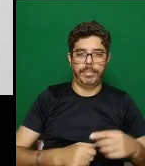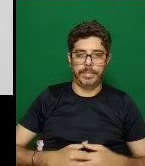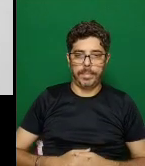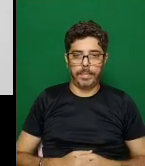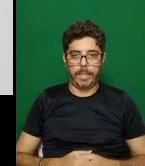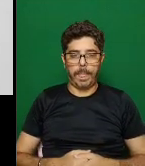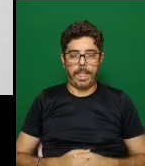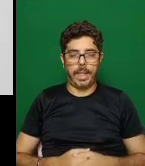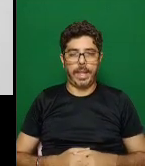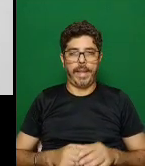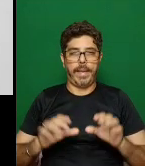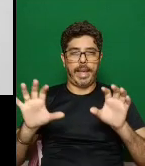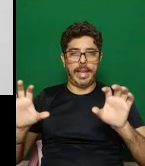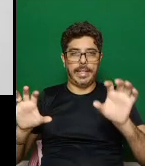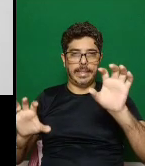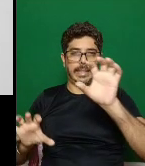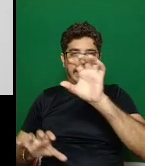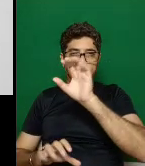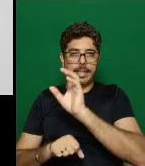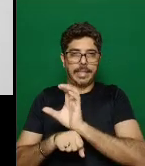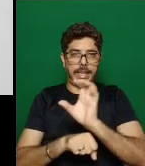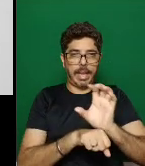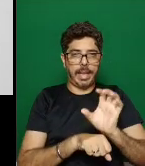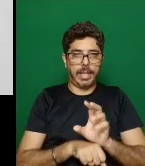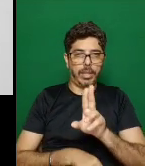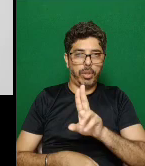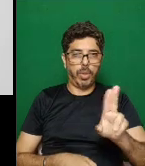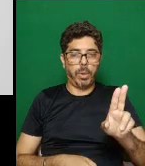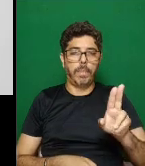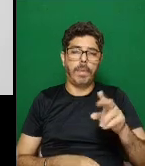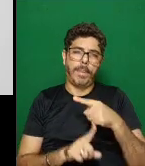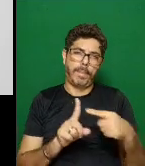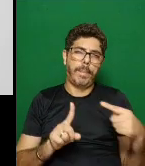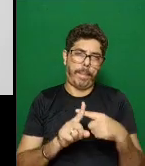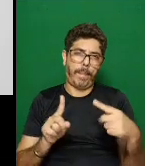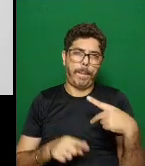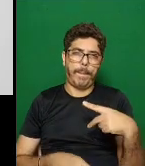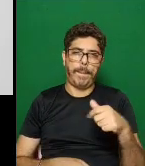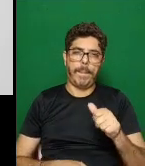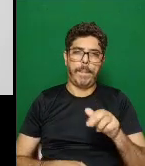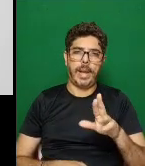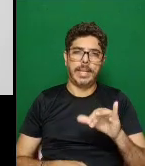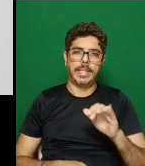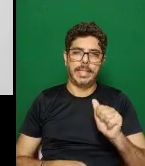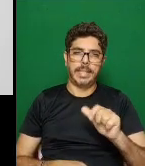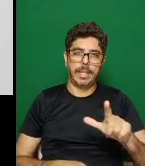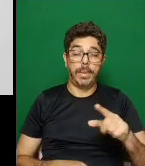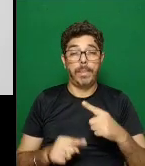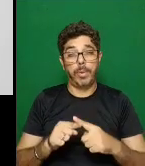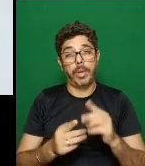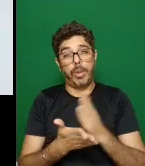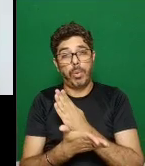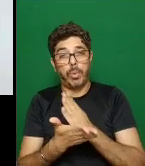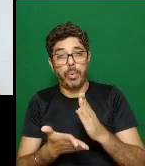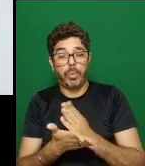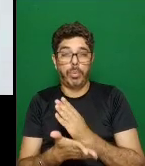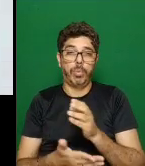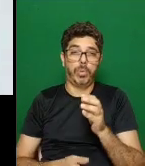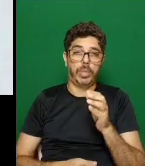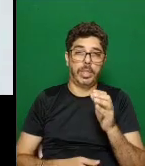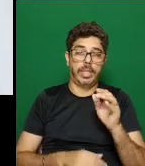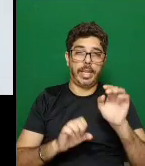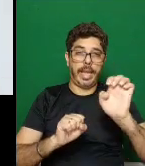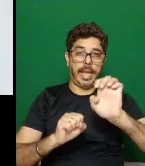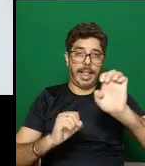são frequentemente chamadas de cargas parciais e têm origem no fato de que alguns elétrons em cada uma dessas moléculas gastam mais